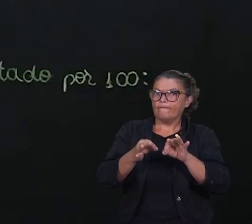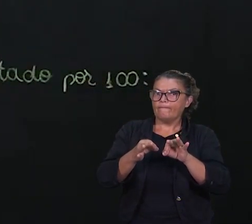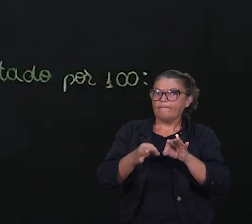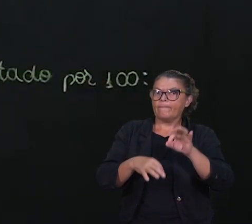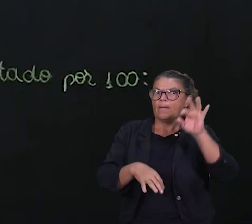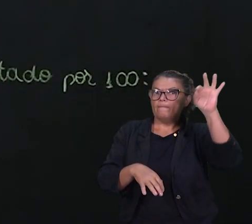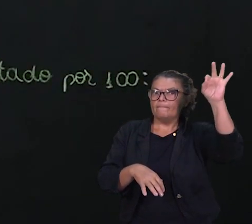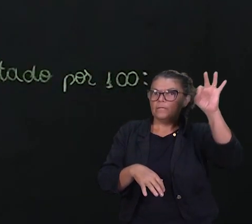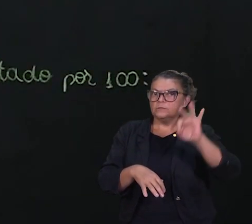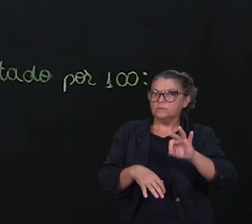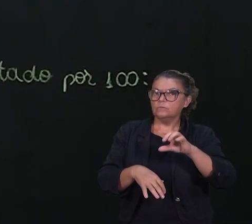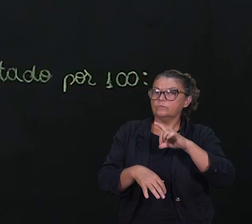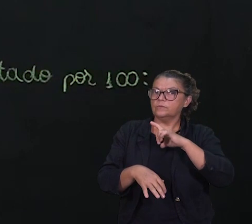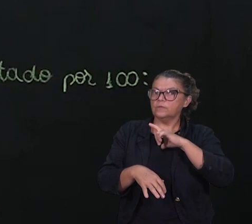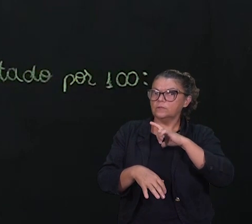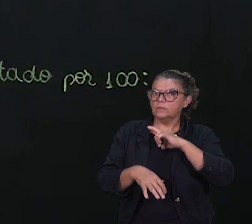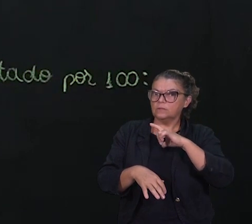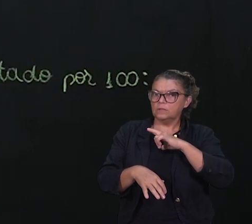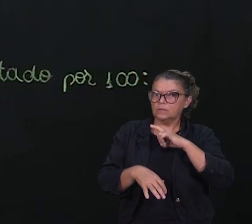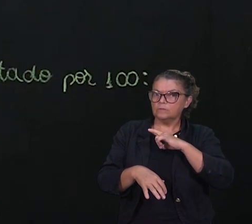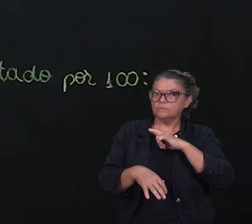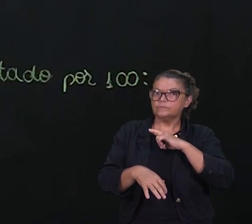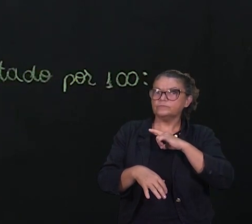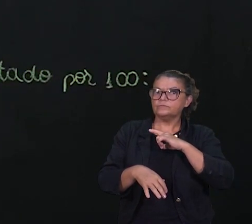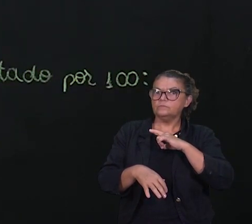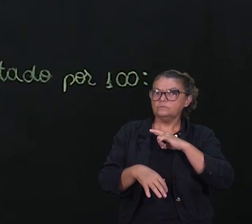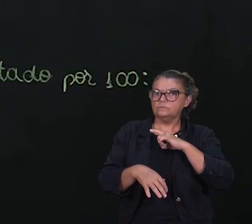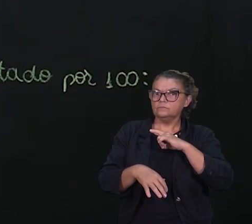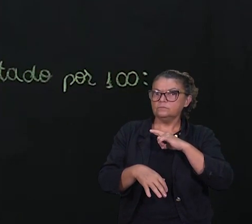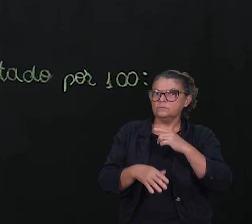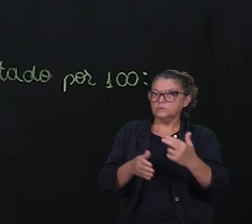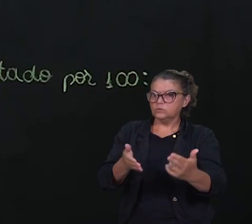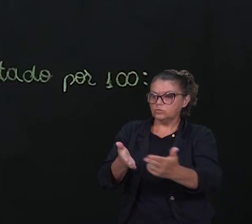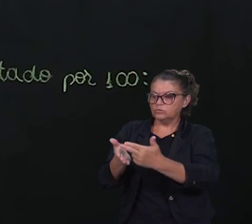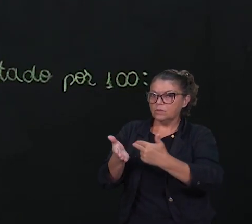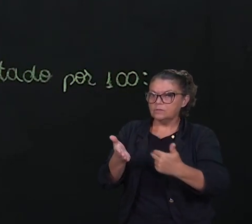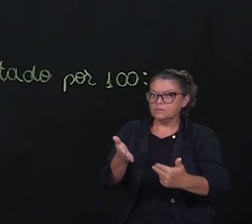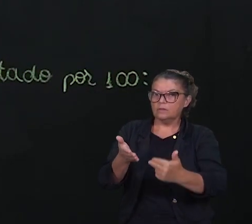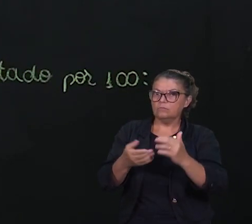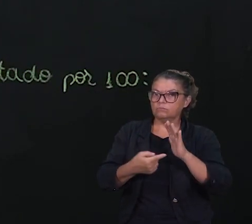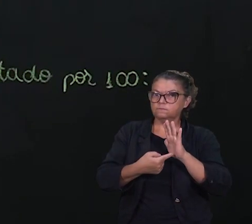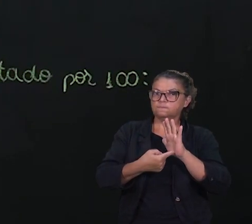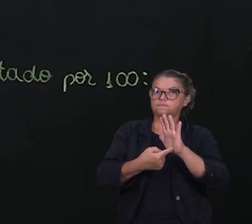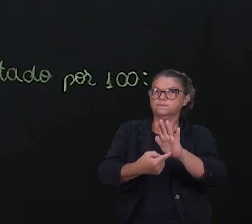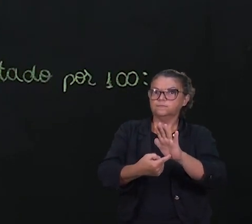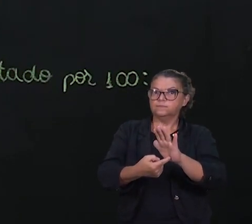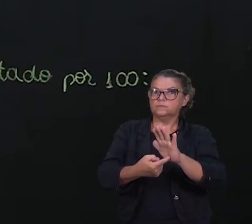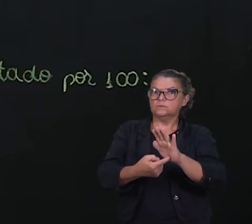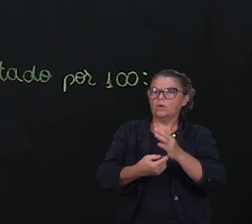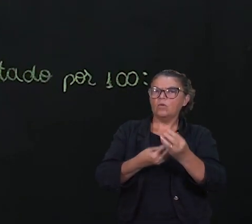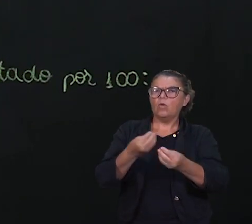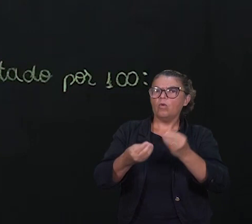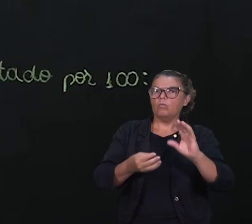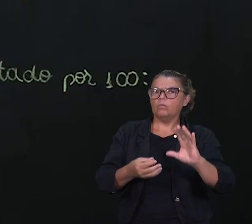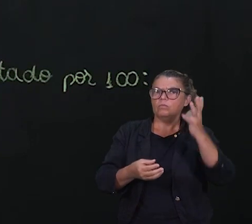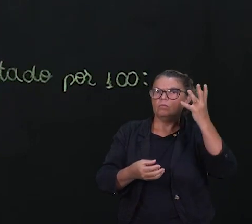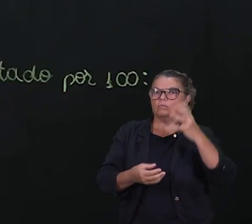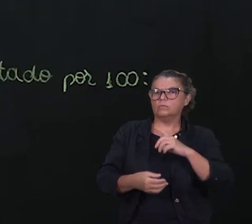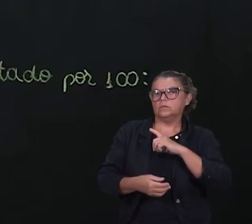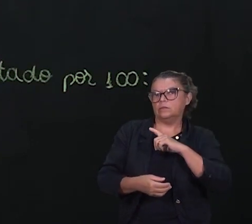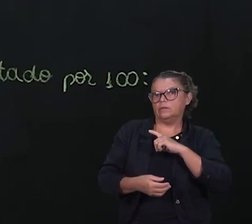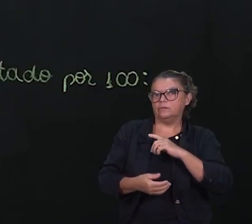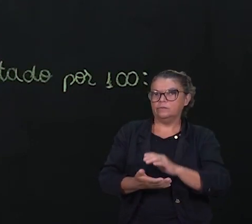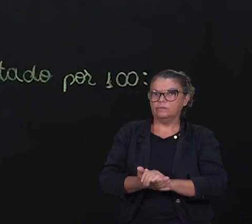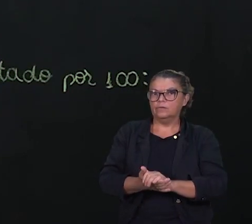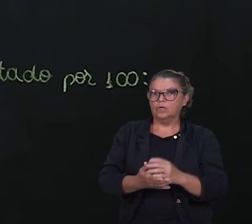ou seja, tem que aparecer o símbolo de porcento. Como é que a gente vai fazer para que isso aconteça? Bem, se eu